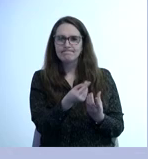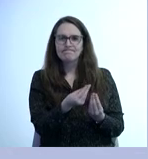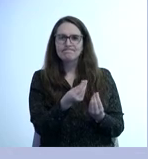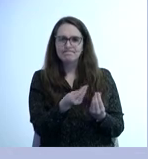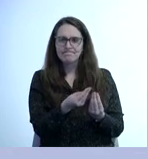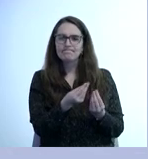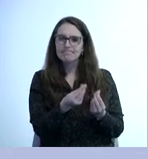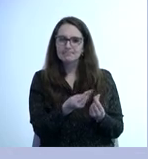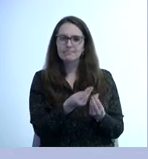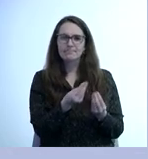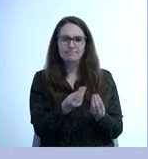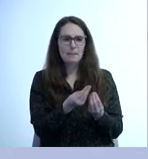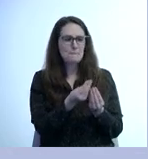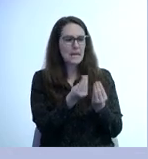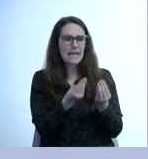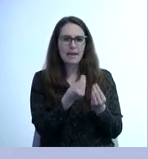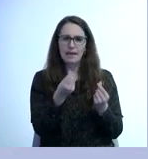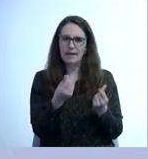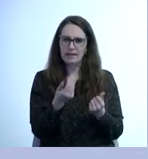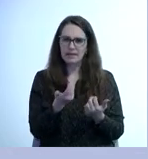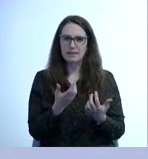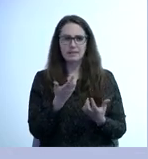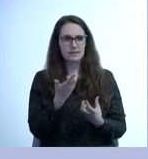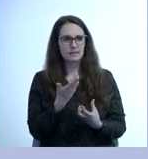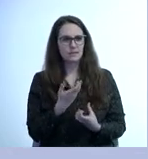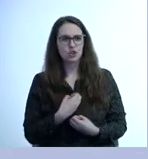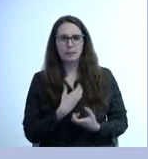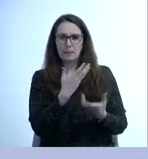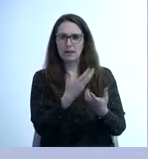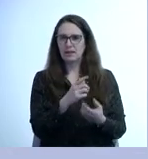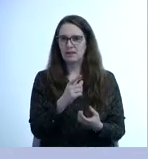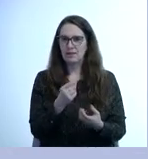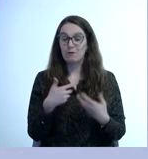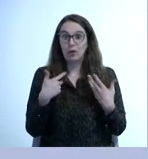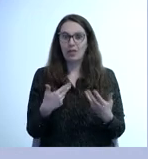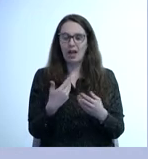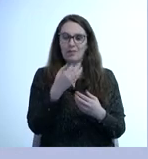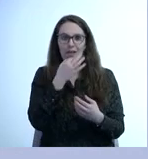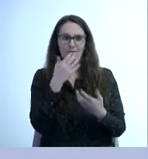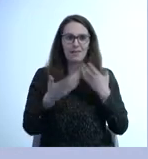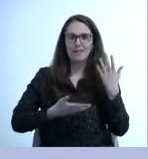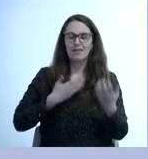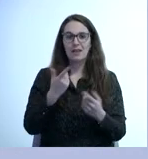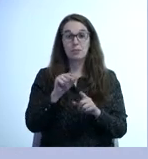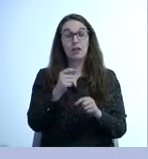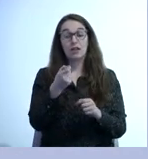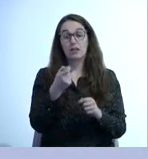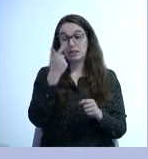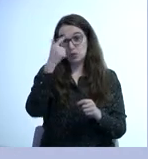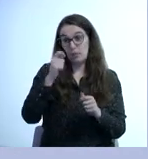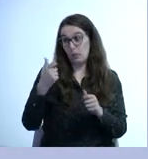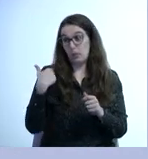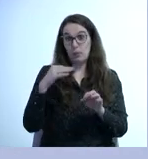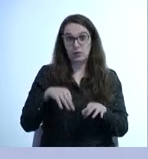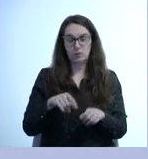tinha a maneira de se exprimir e, sobretudo, a maneira e o entusiasmo como falava das coisas e recém-formado, ainda por cima